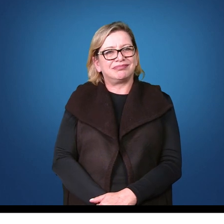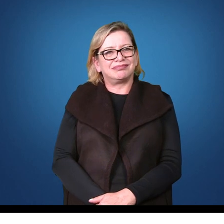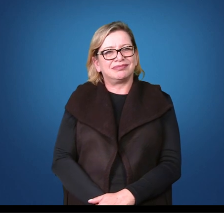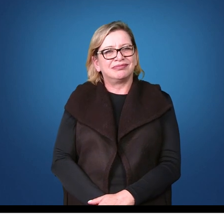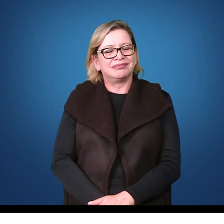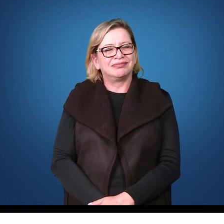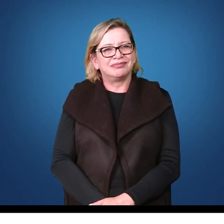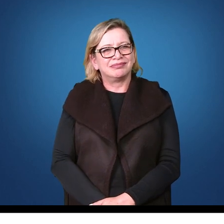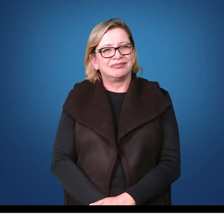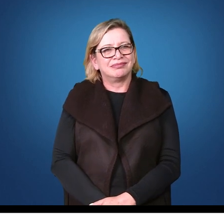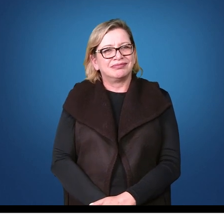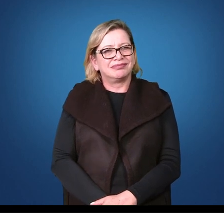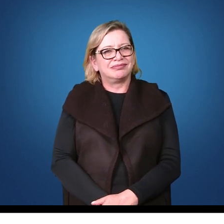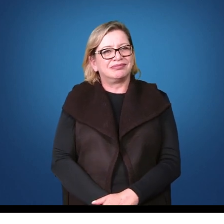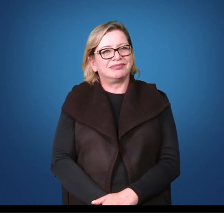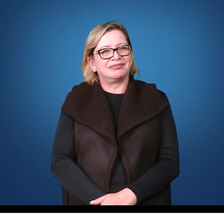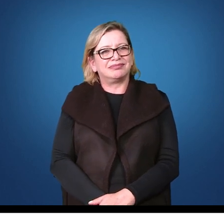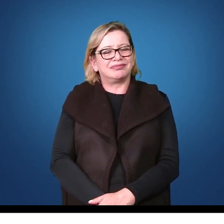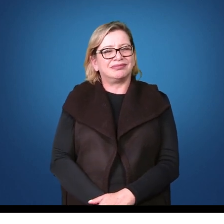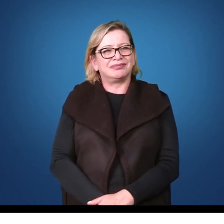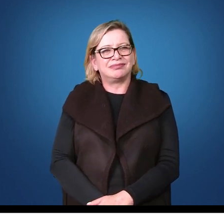Viela! Rua!